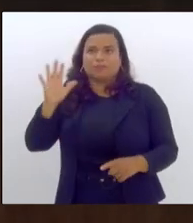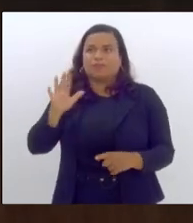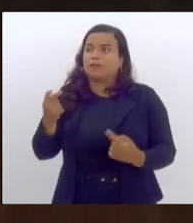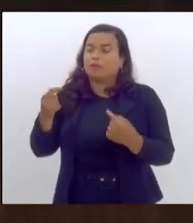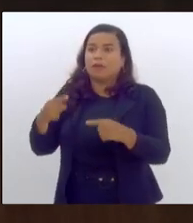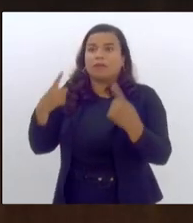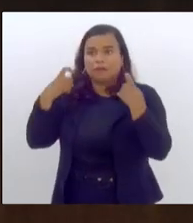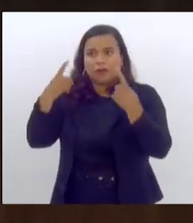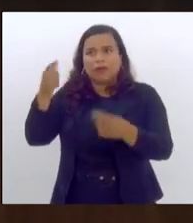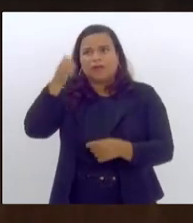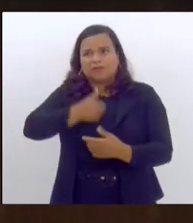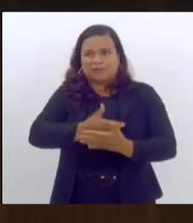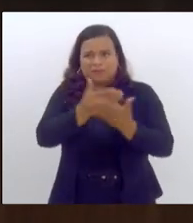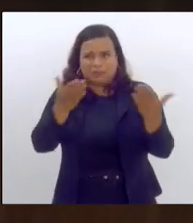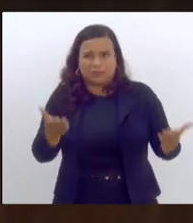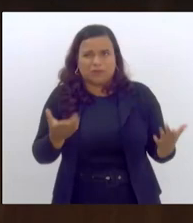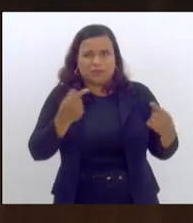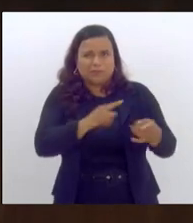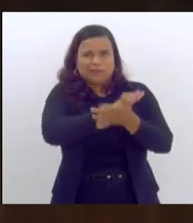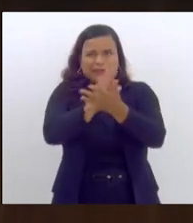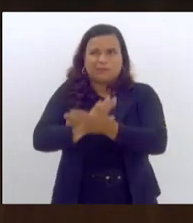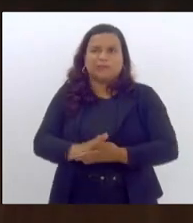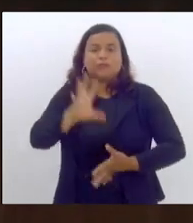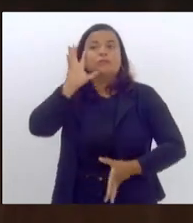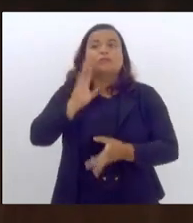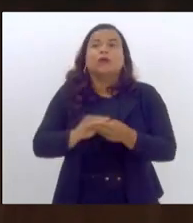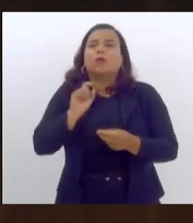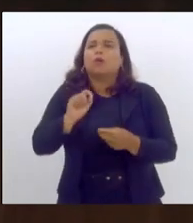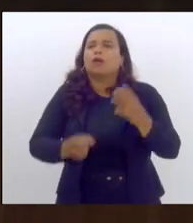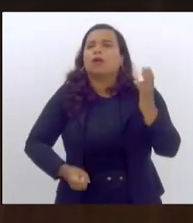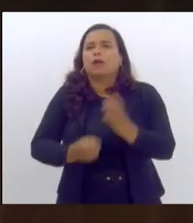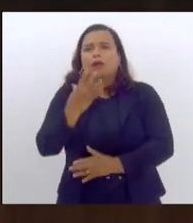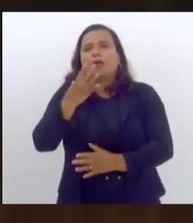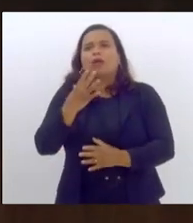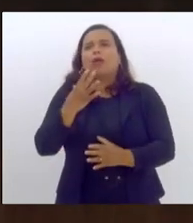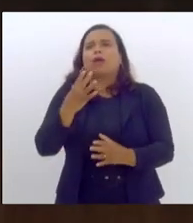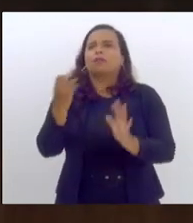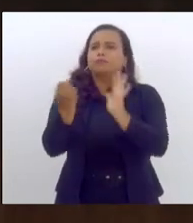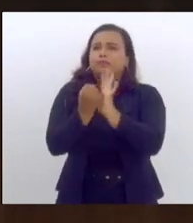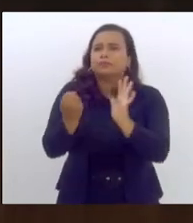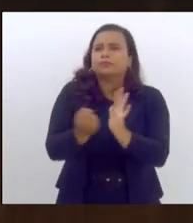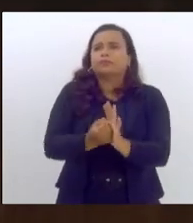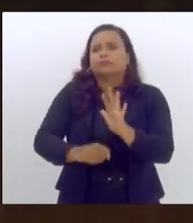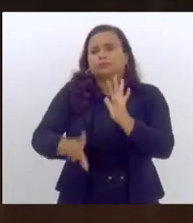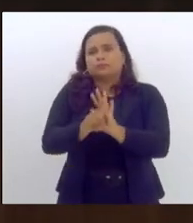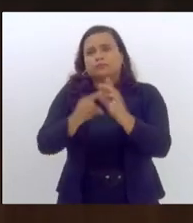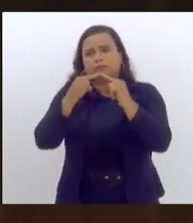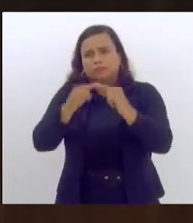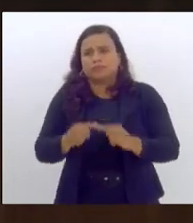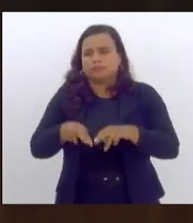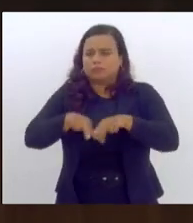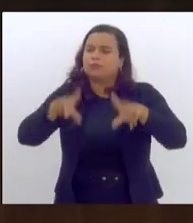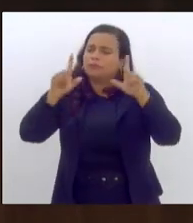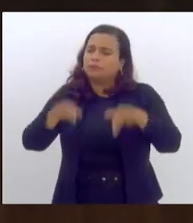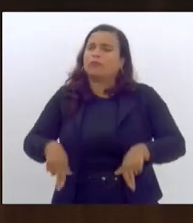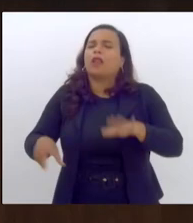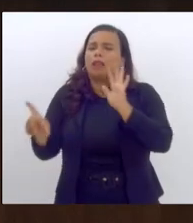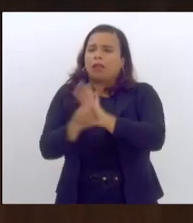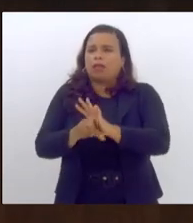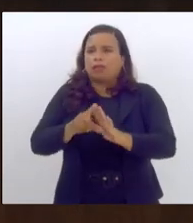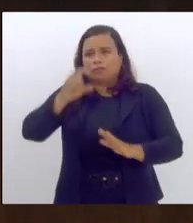violência contra as mulheres pressupõe a criação de marcos legais, como foi a Lei Maria da